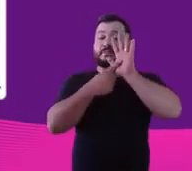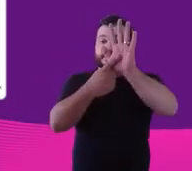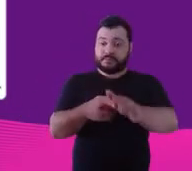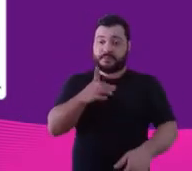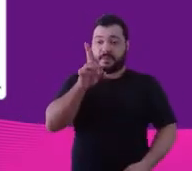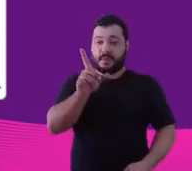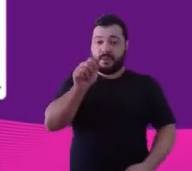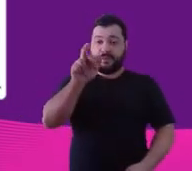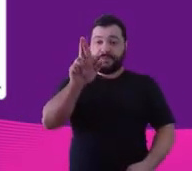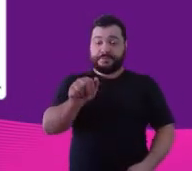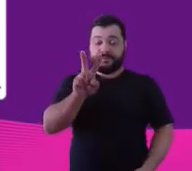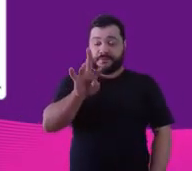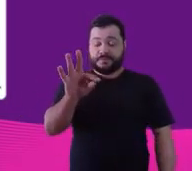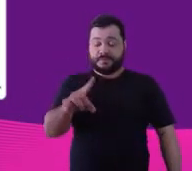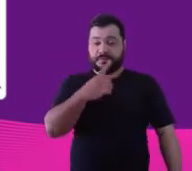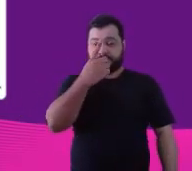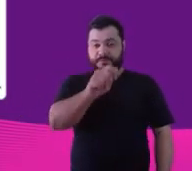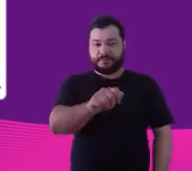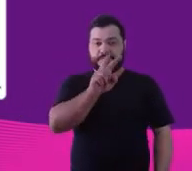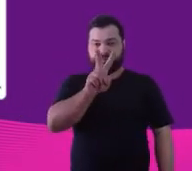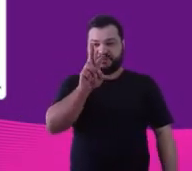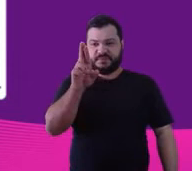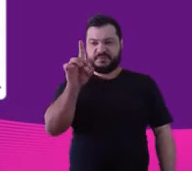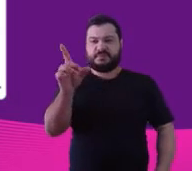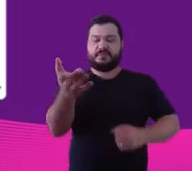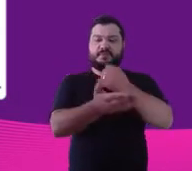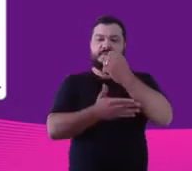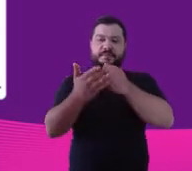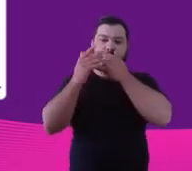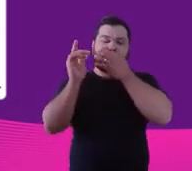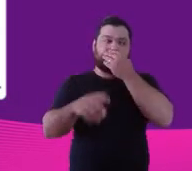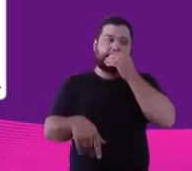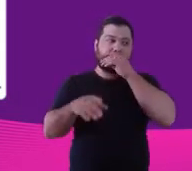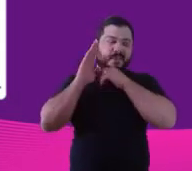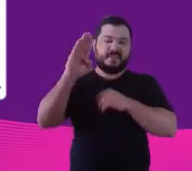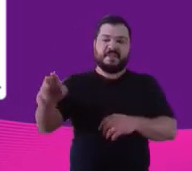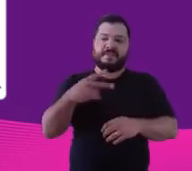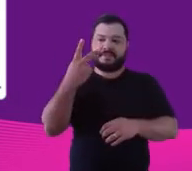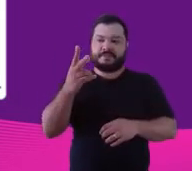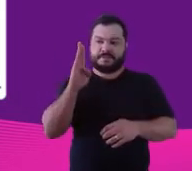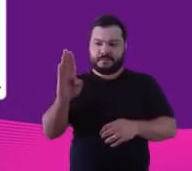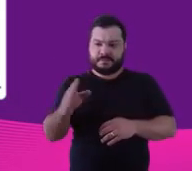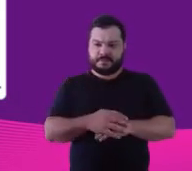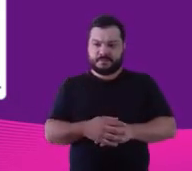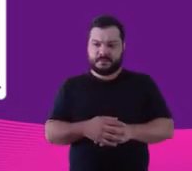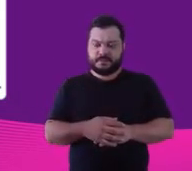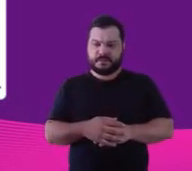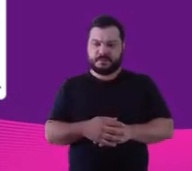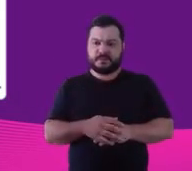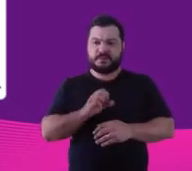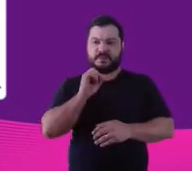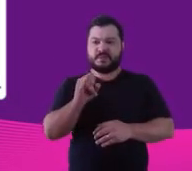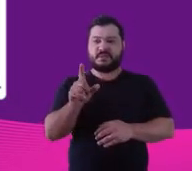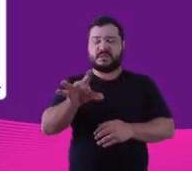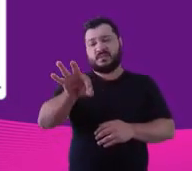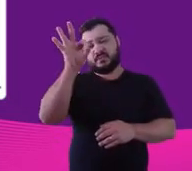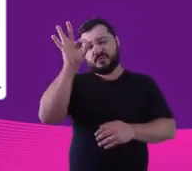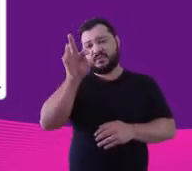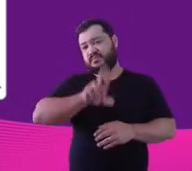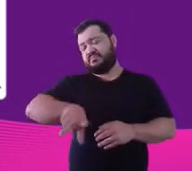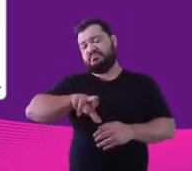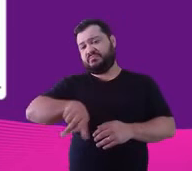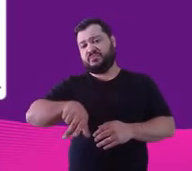ele é de um ai do BRB que está baseado aí no sono é um grau de evidência d2bs Essa opção não for